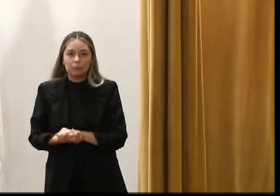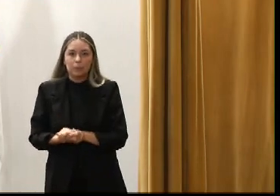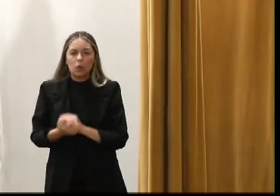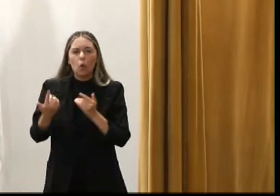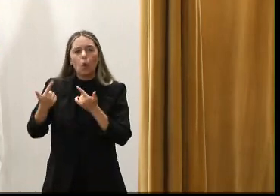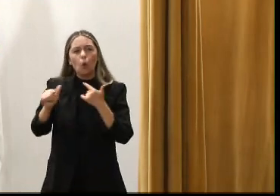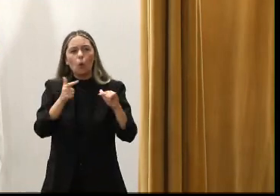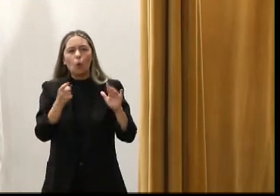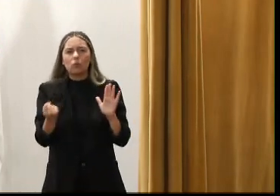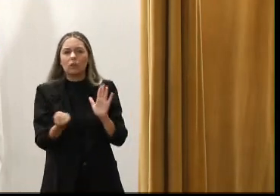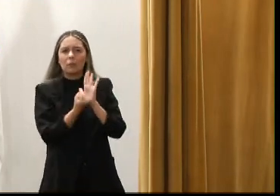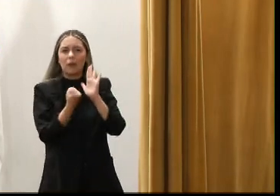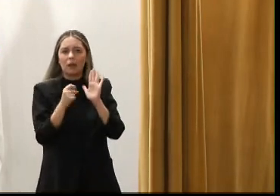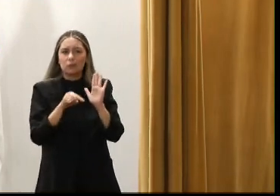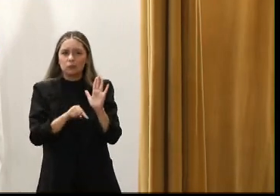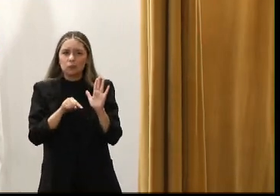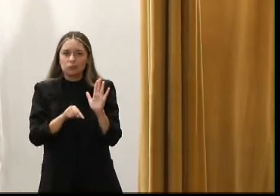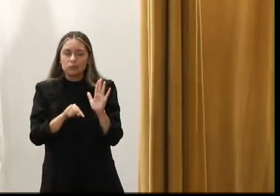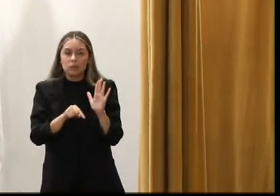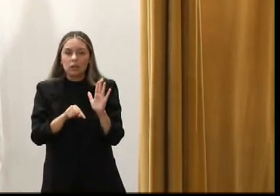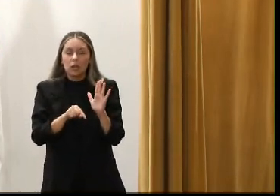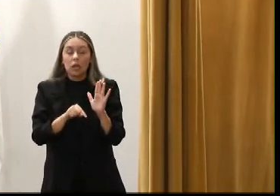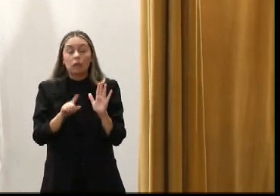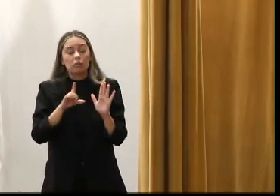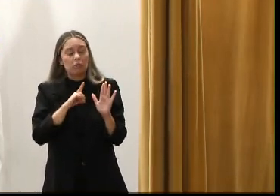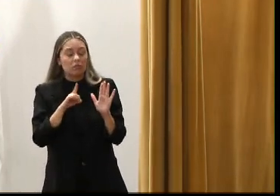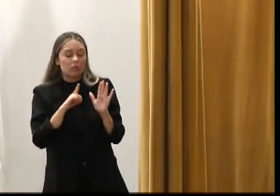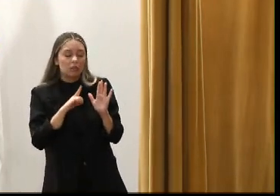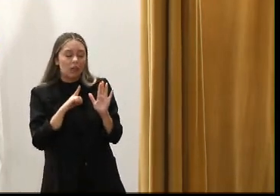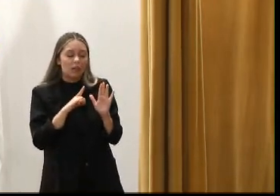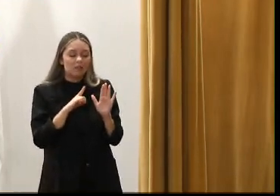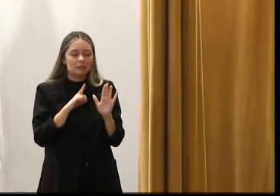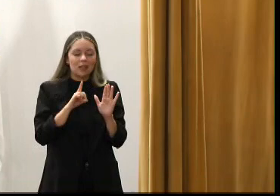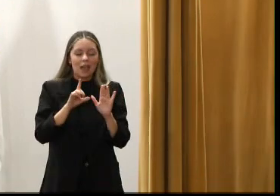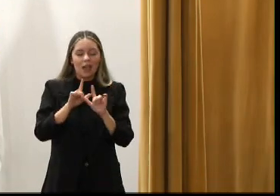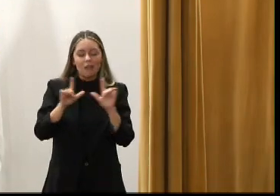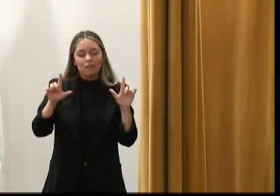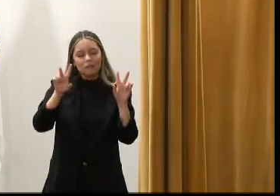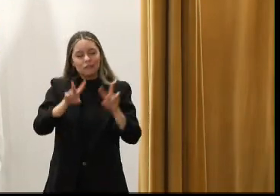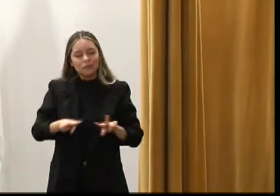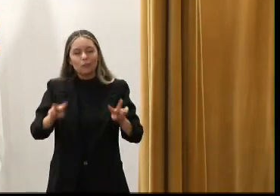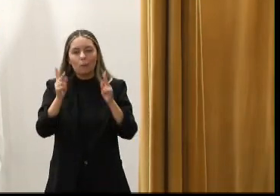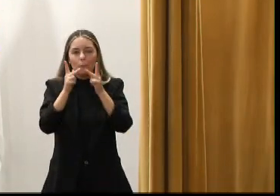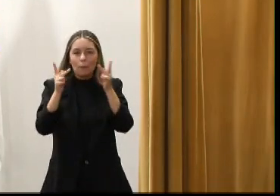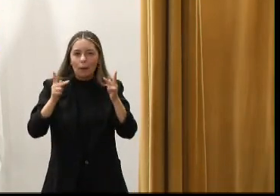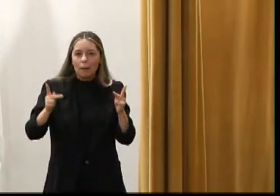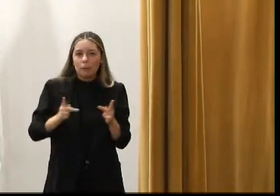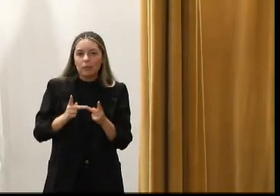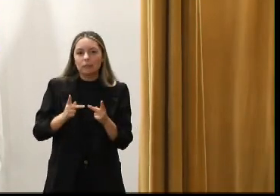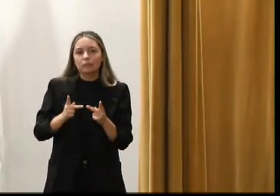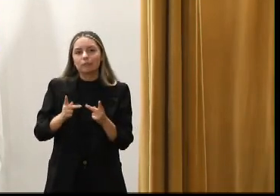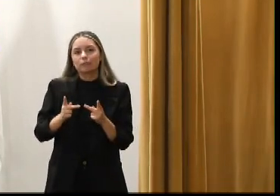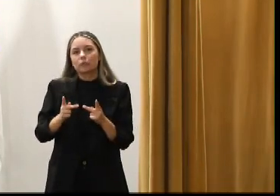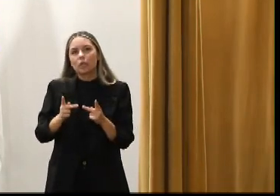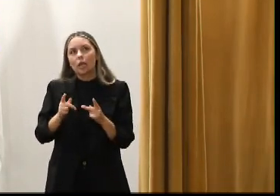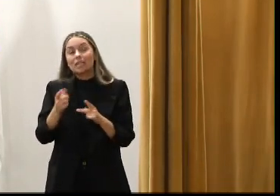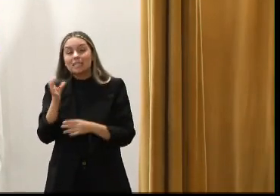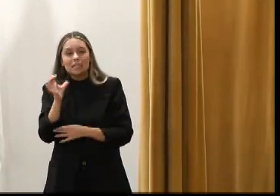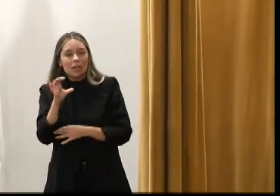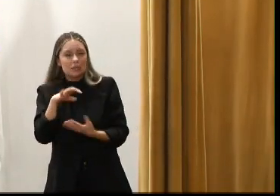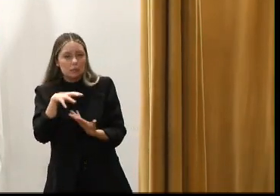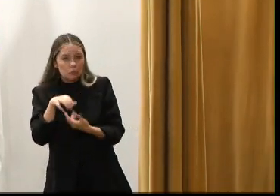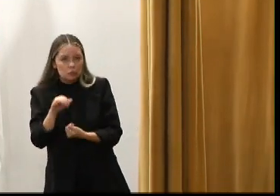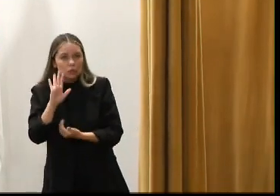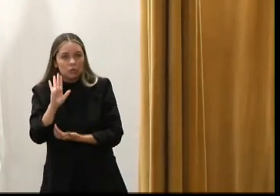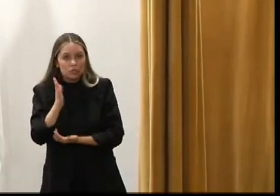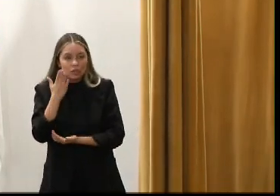Outros impactos, os cenários que estão mapeados na ciência